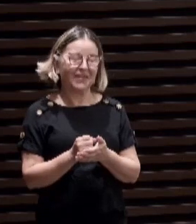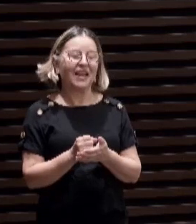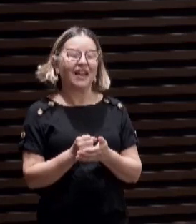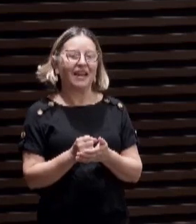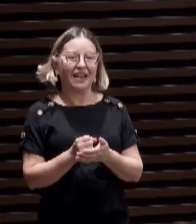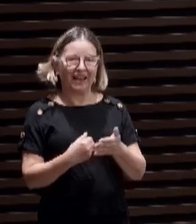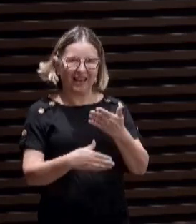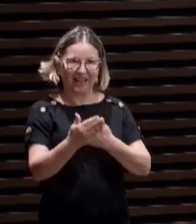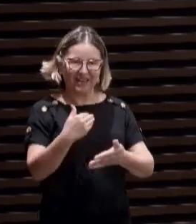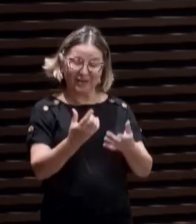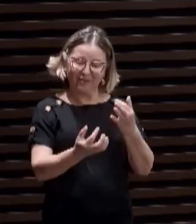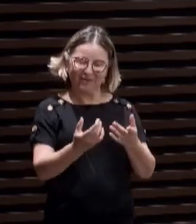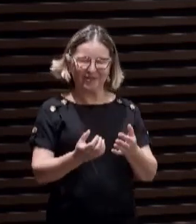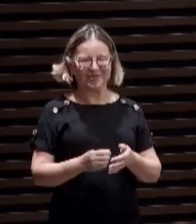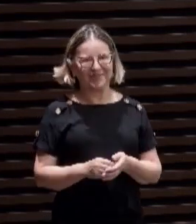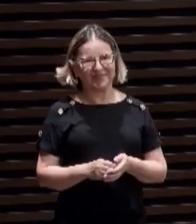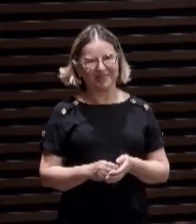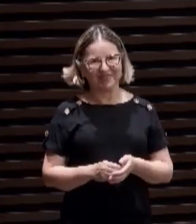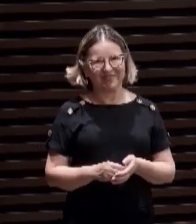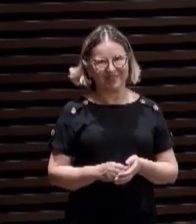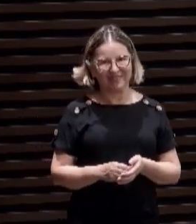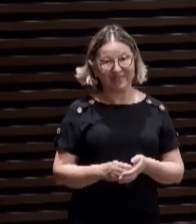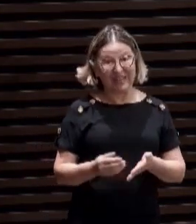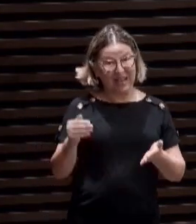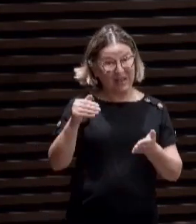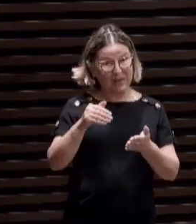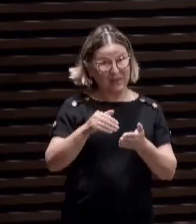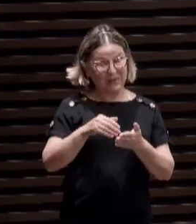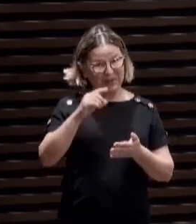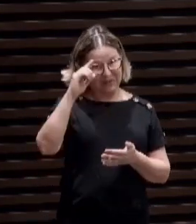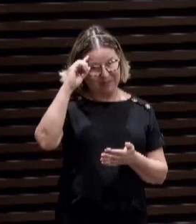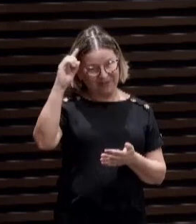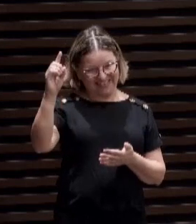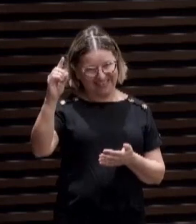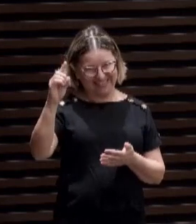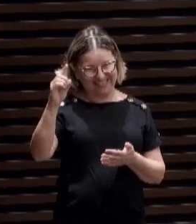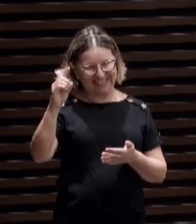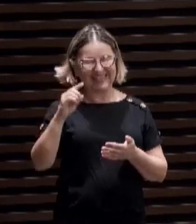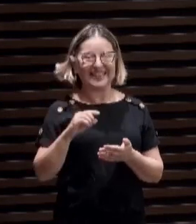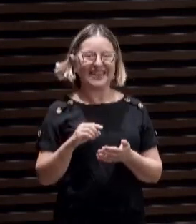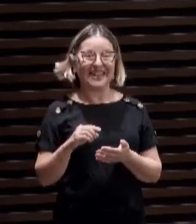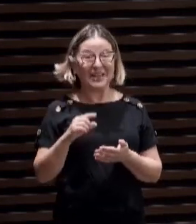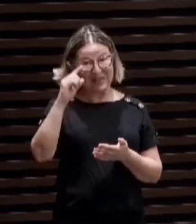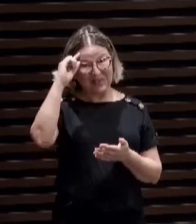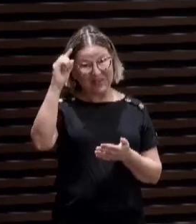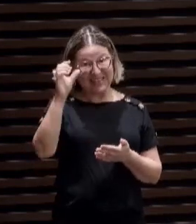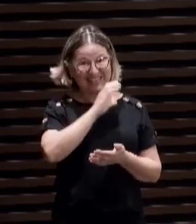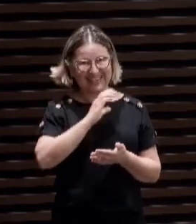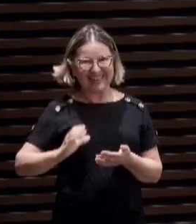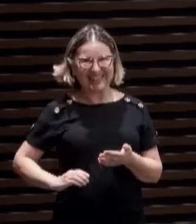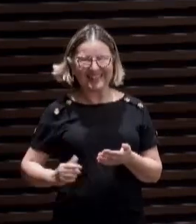fogo. O dia é o último dia desta presente era, o dia em que Cristo voltará